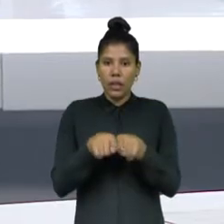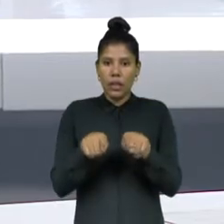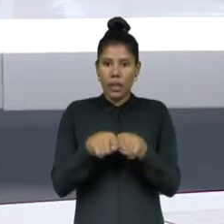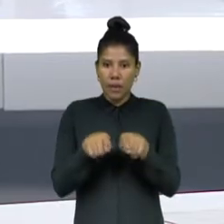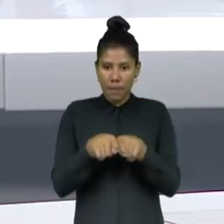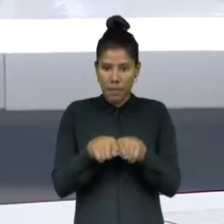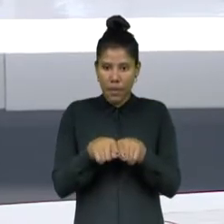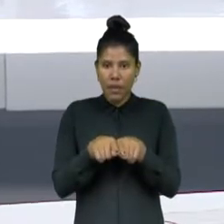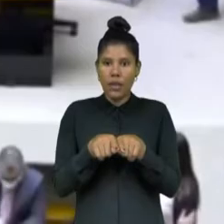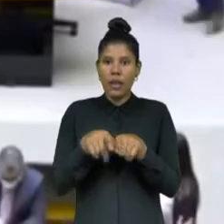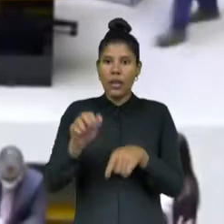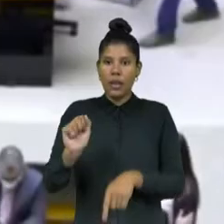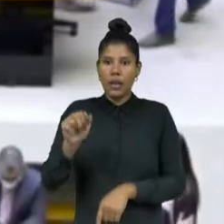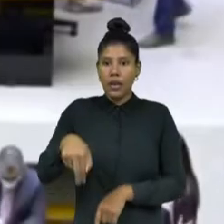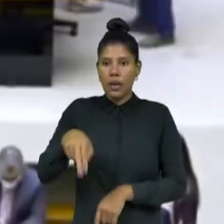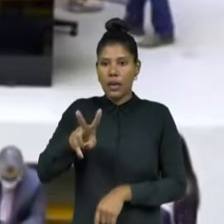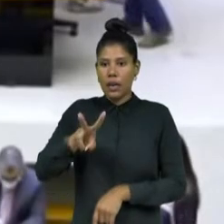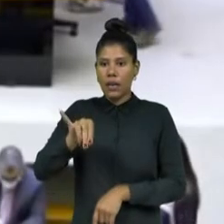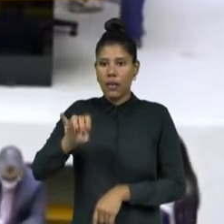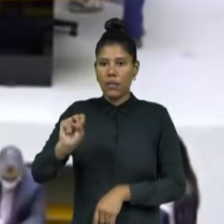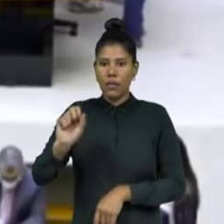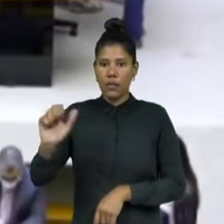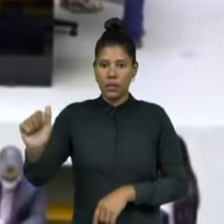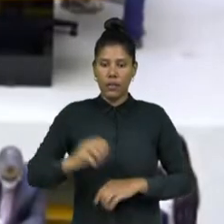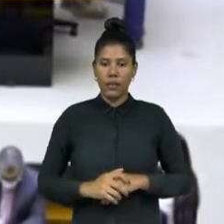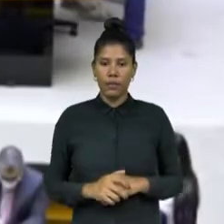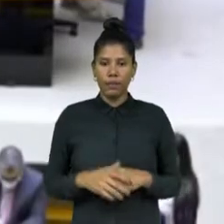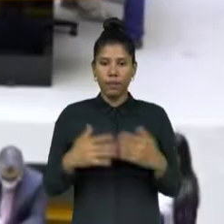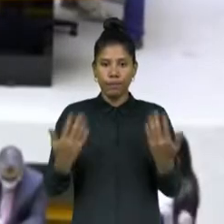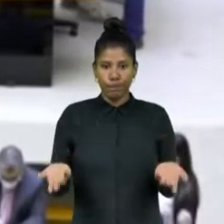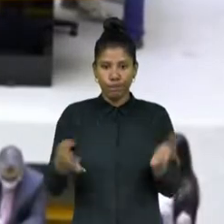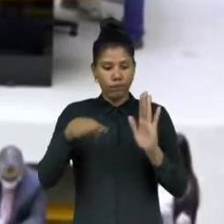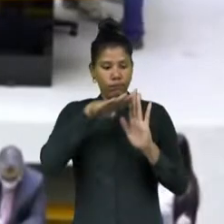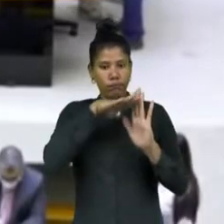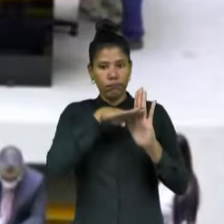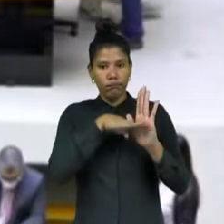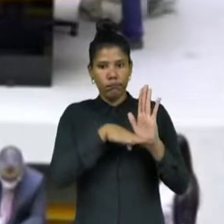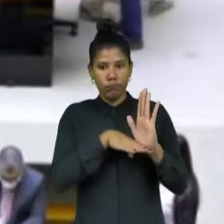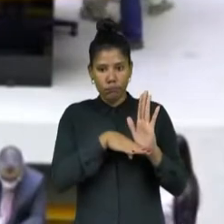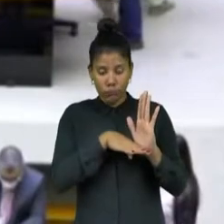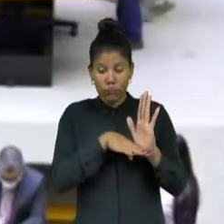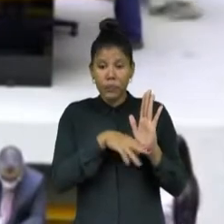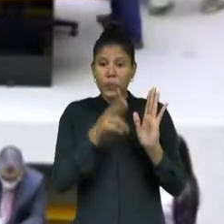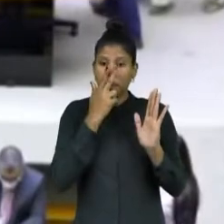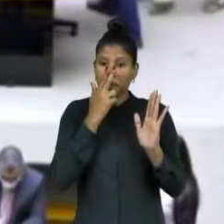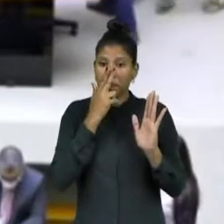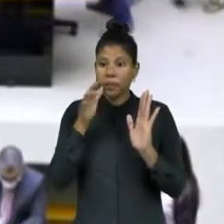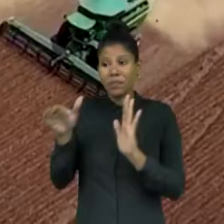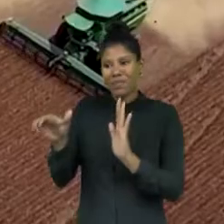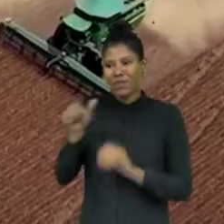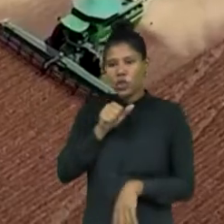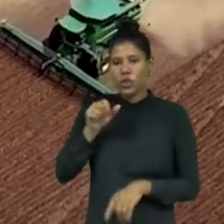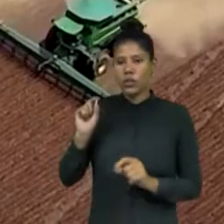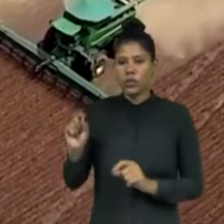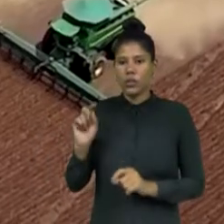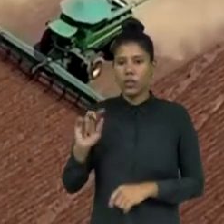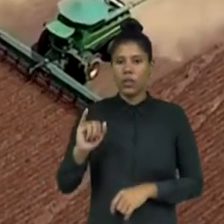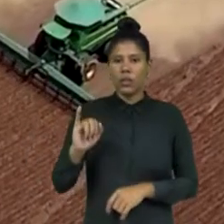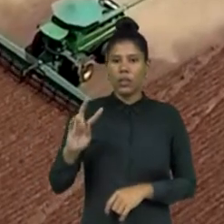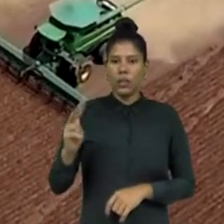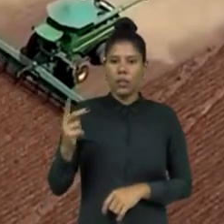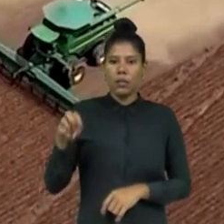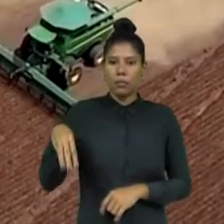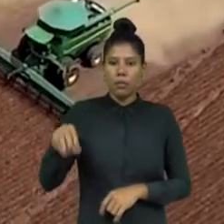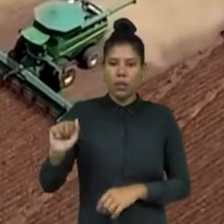Sanitária, a Anvisa. O chamado pacote do veneno retira o poder do IBAMA e da Anvisa o processo de registro e aprovação